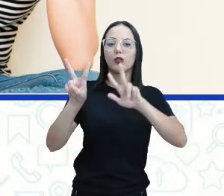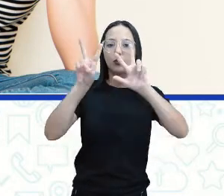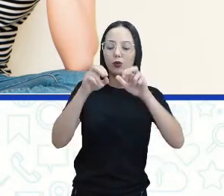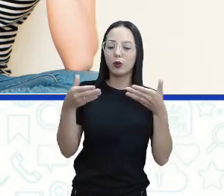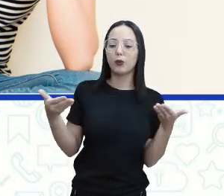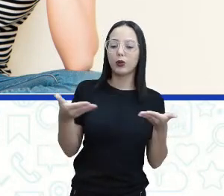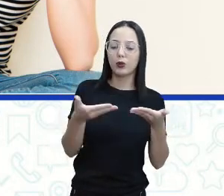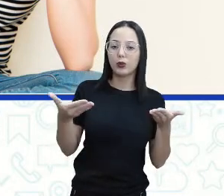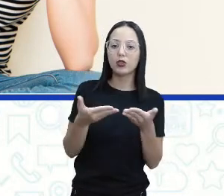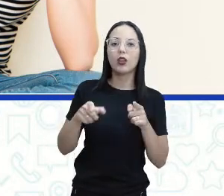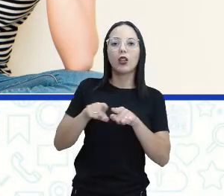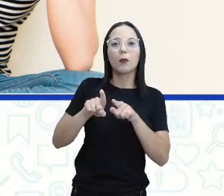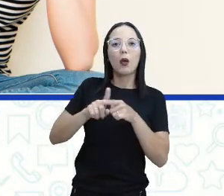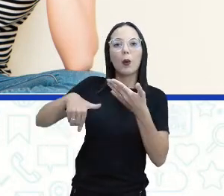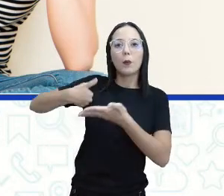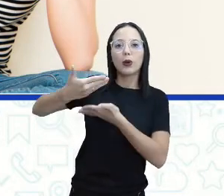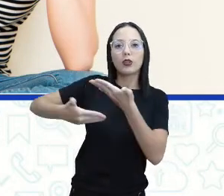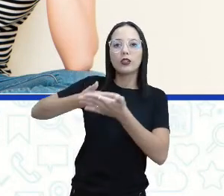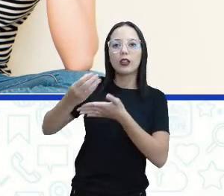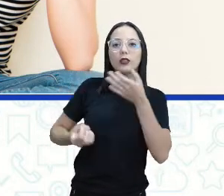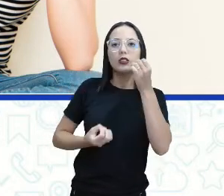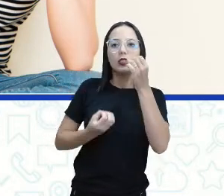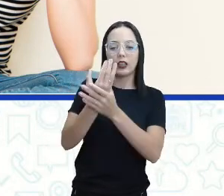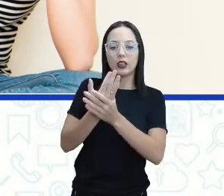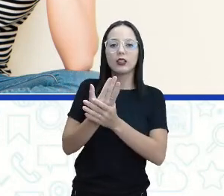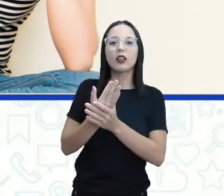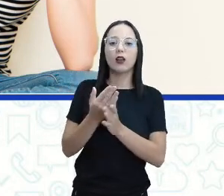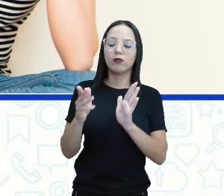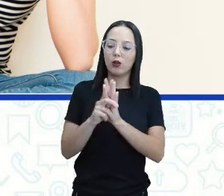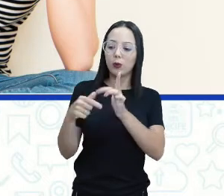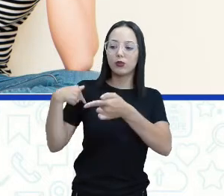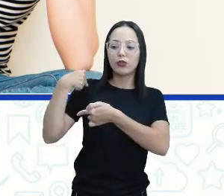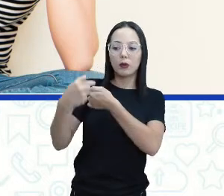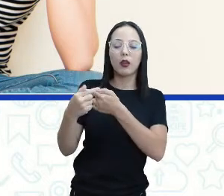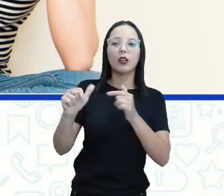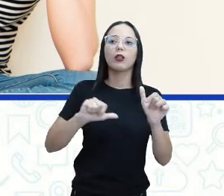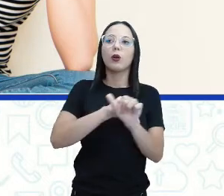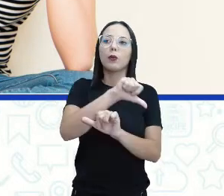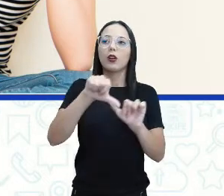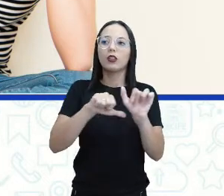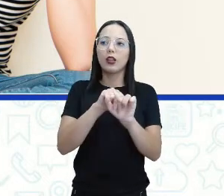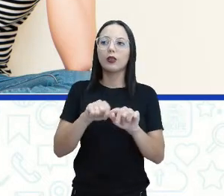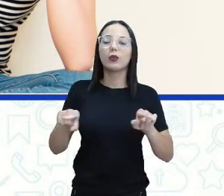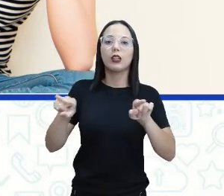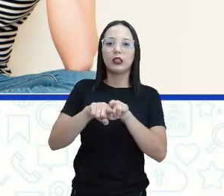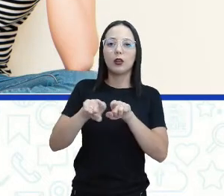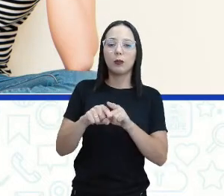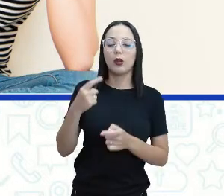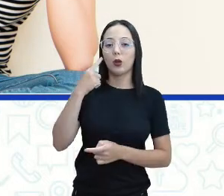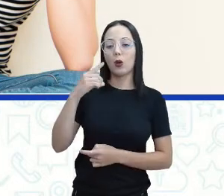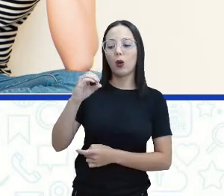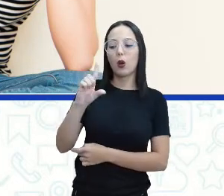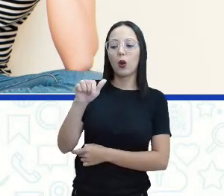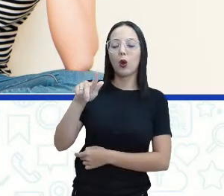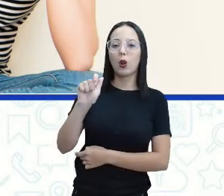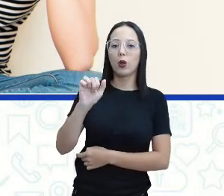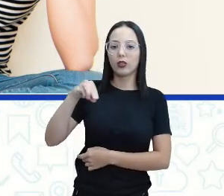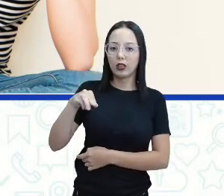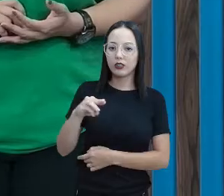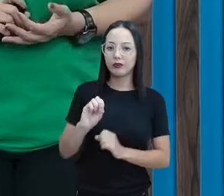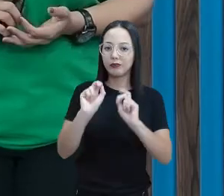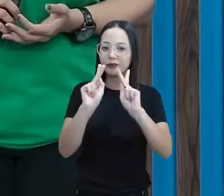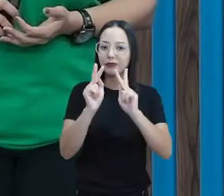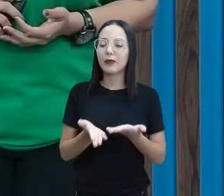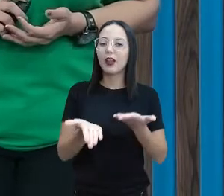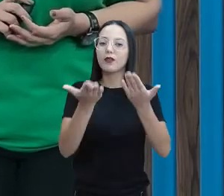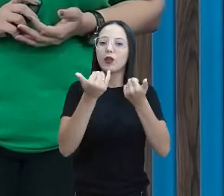hoje. Processo de criação de um organismo geneticamente modificado e clonagem. Pronto,